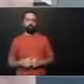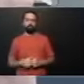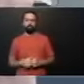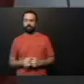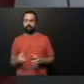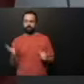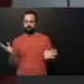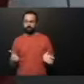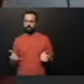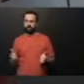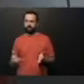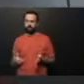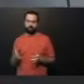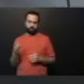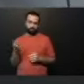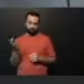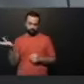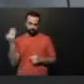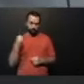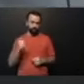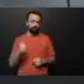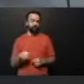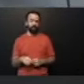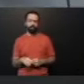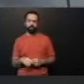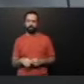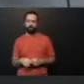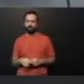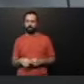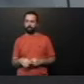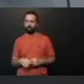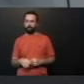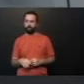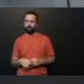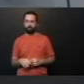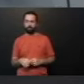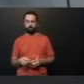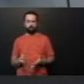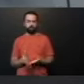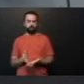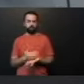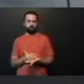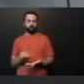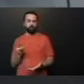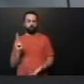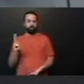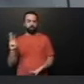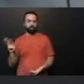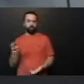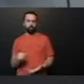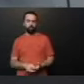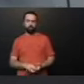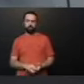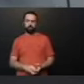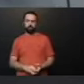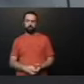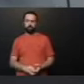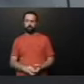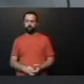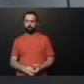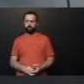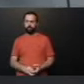Agora vamos voltar aqui para a nossa aula, tá? Lembrando que nós estávamos na página 33 e